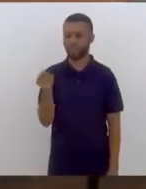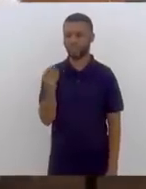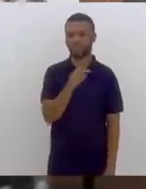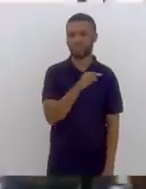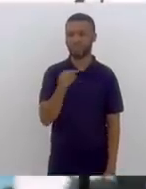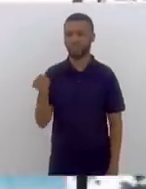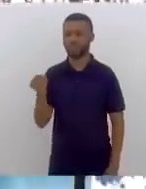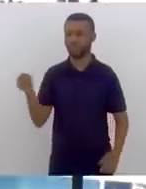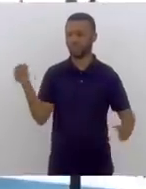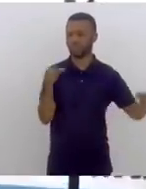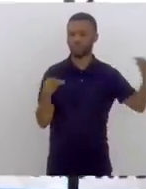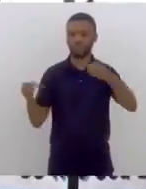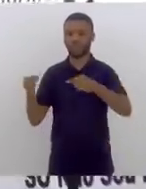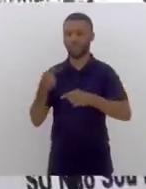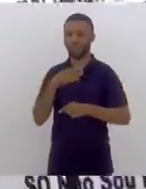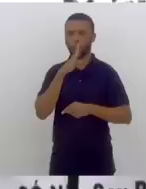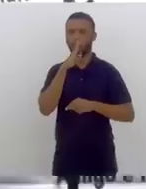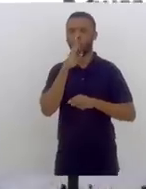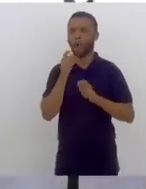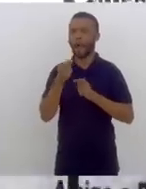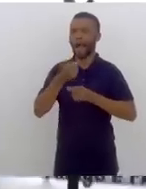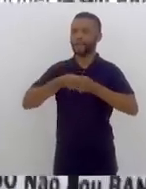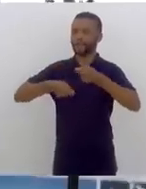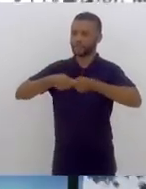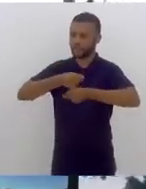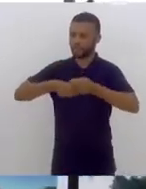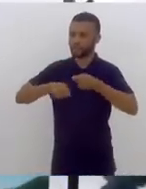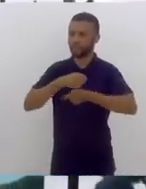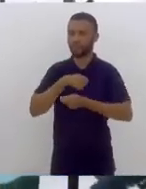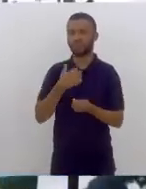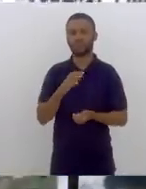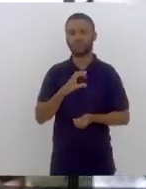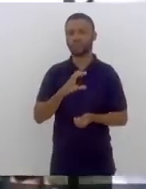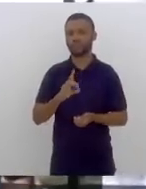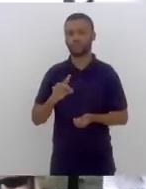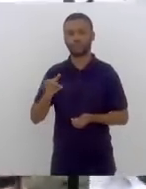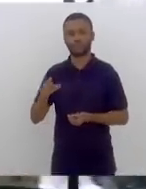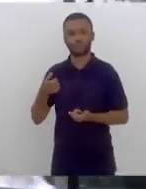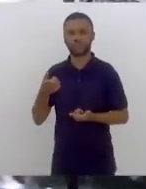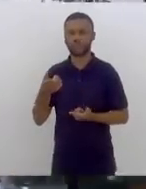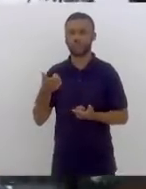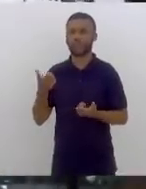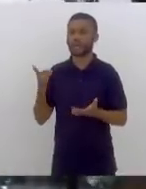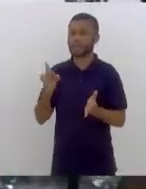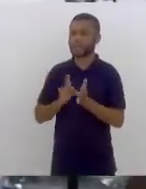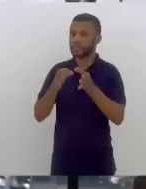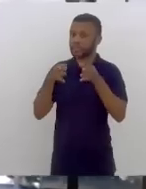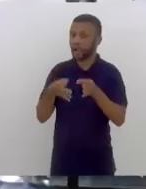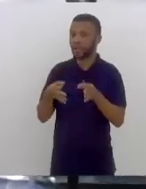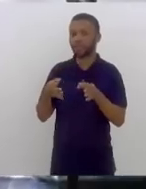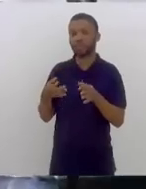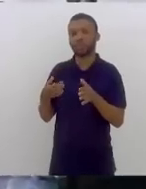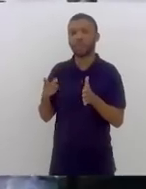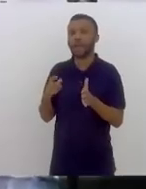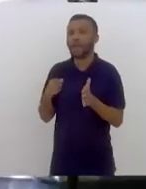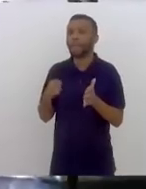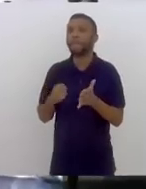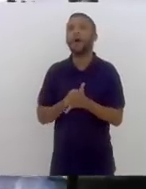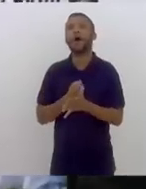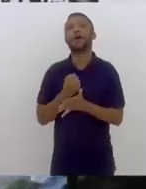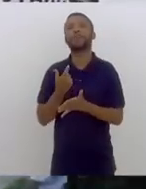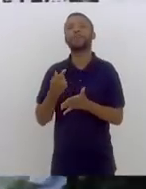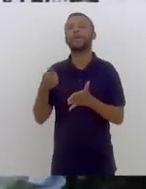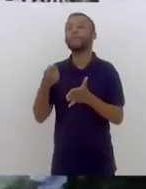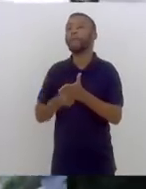então o silêncio administrativo Coronel é justamente o que impede da gente ter os nossos